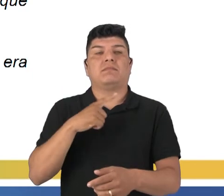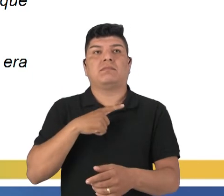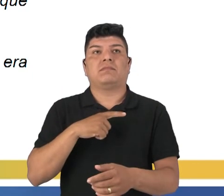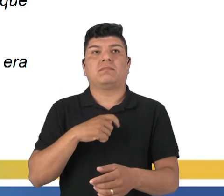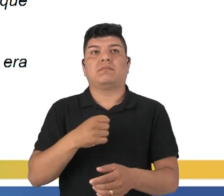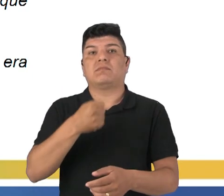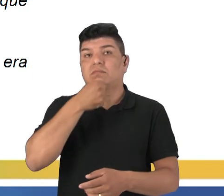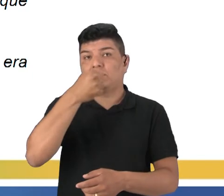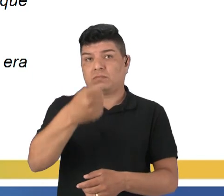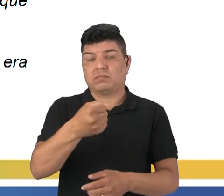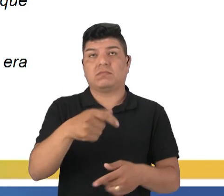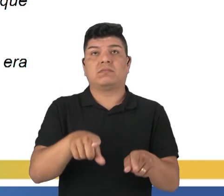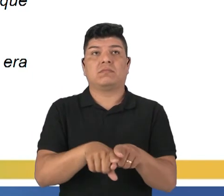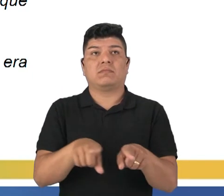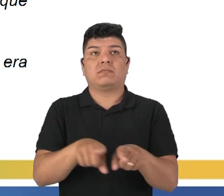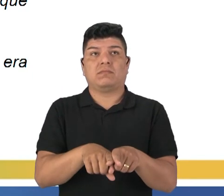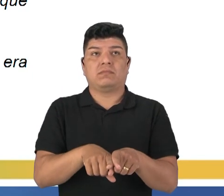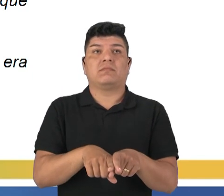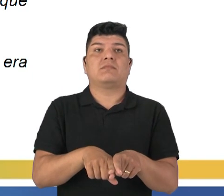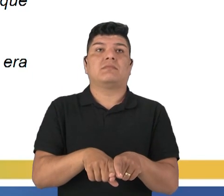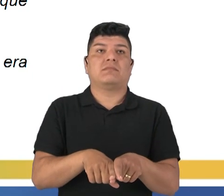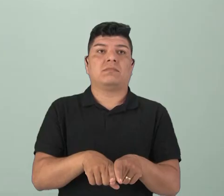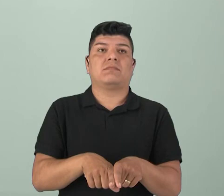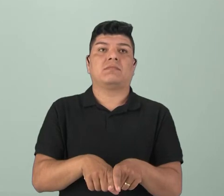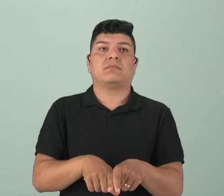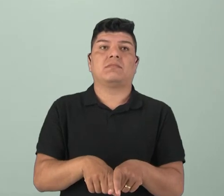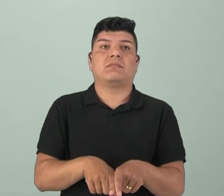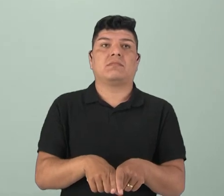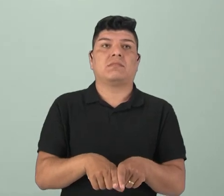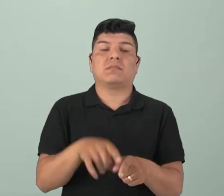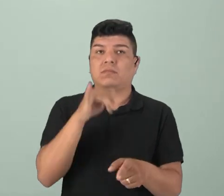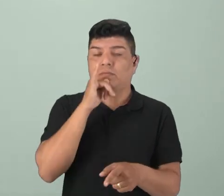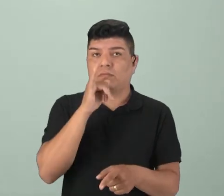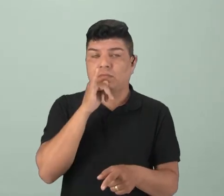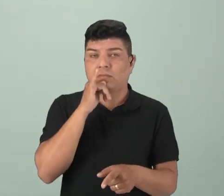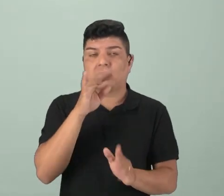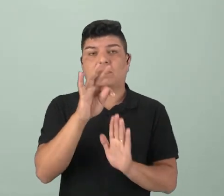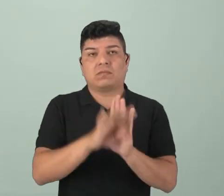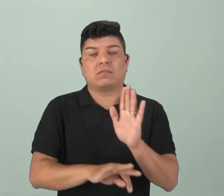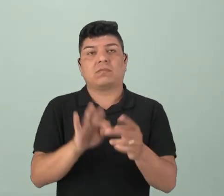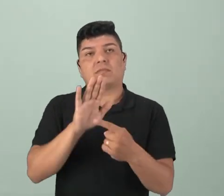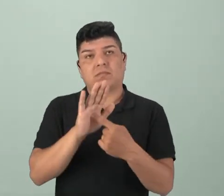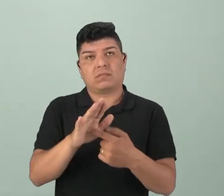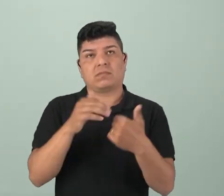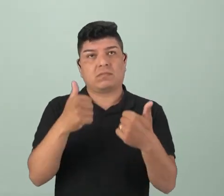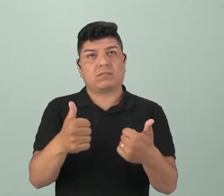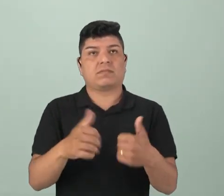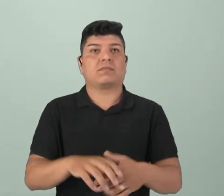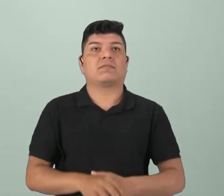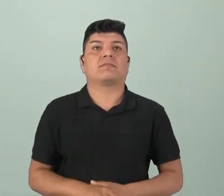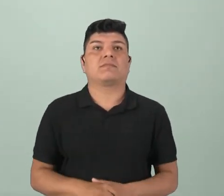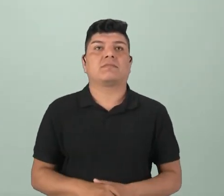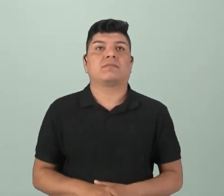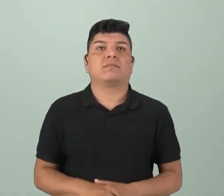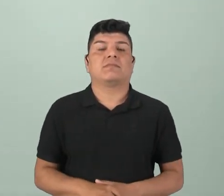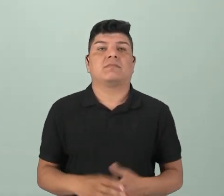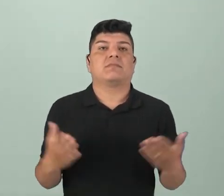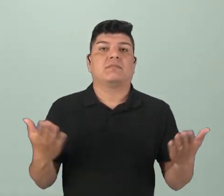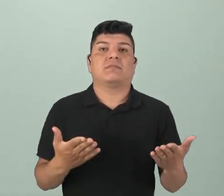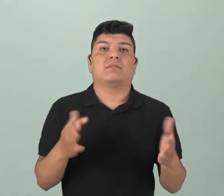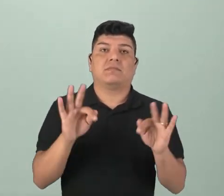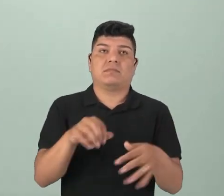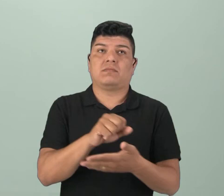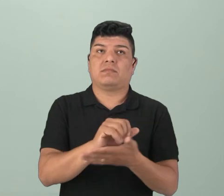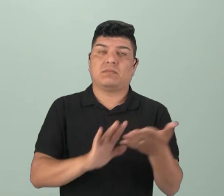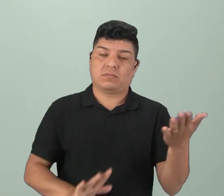também outro exemplo, como a entrevista, tá? A entrevista é um exemplo de texto expositivo, tá bom? E, por